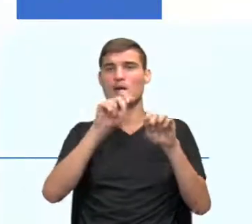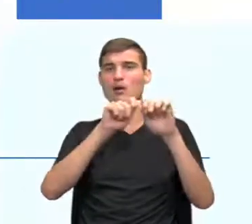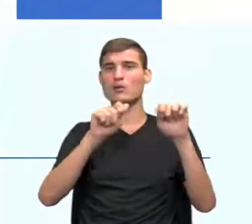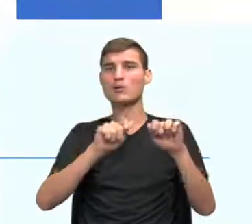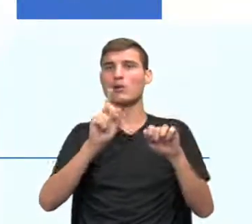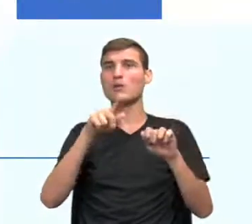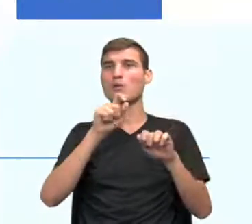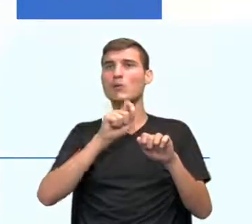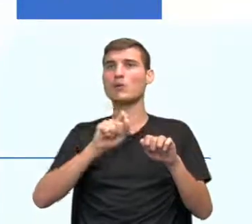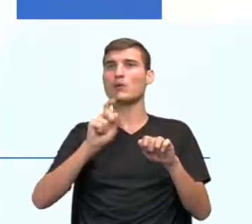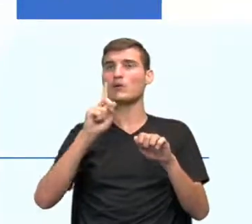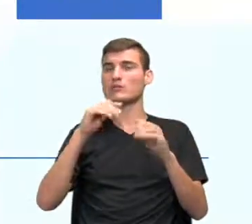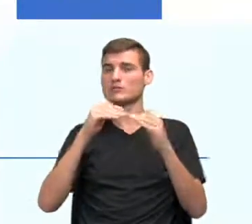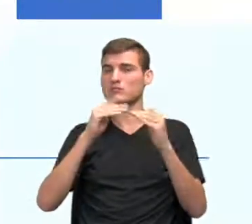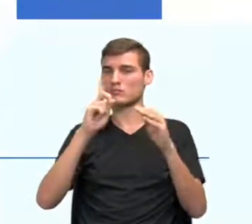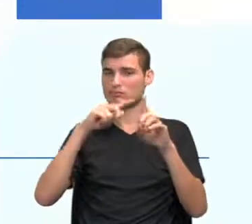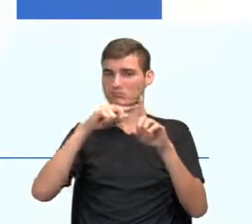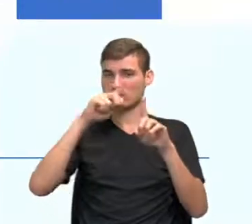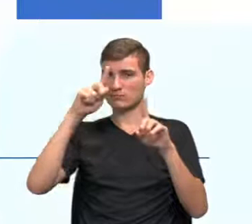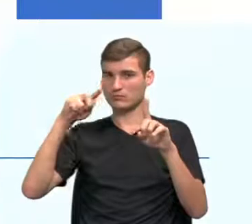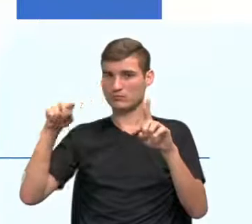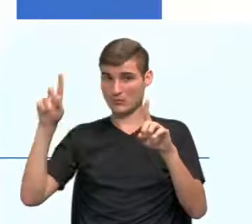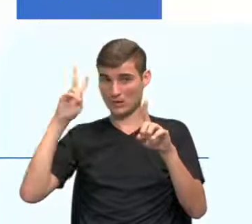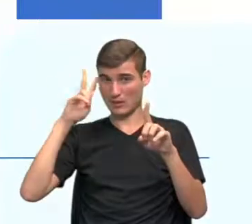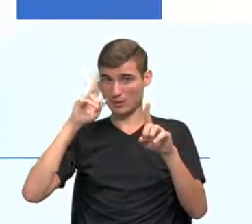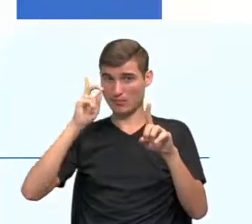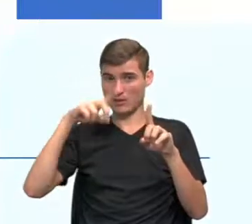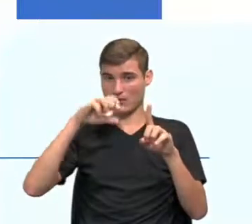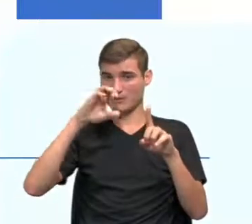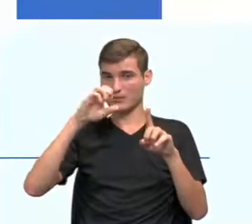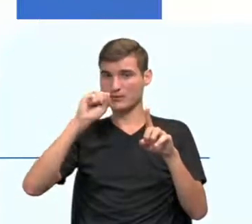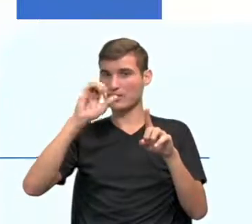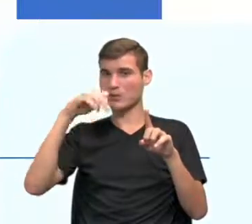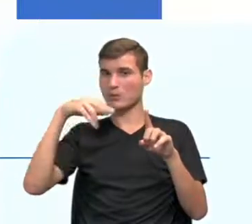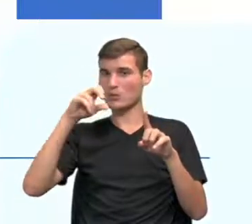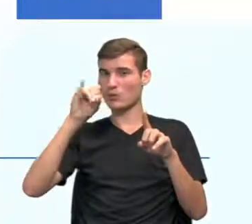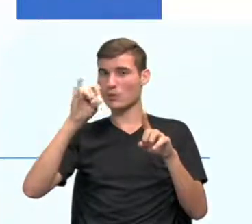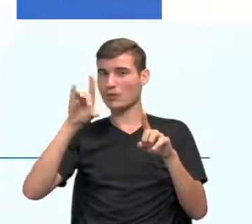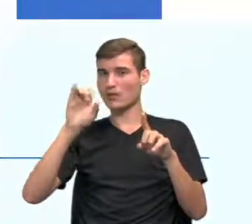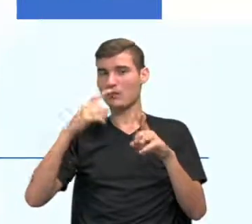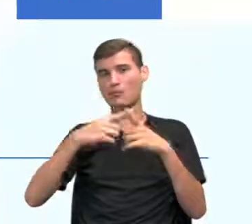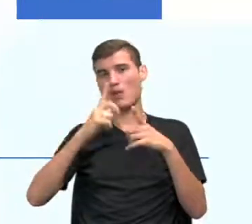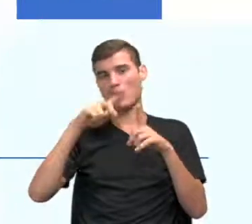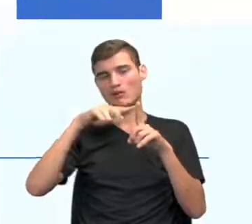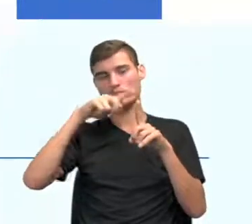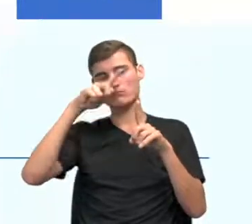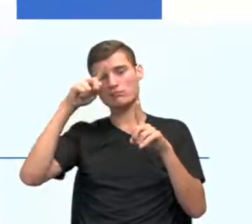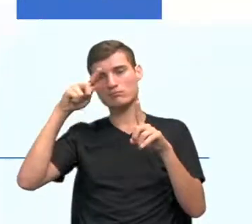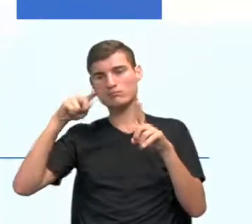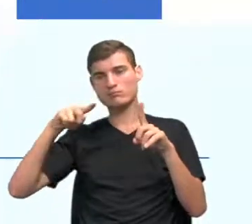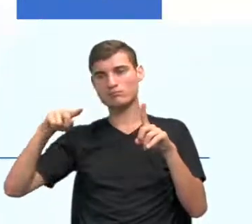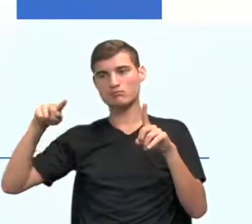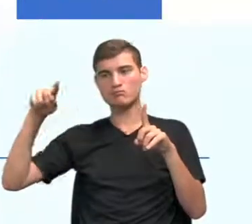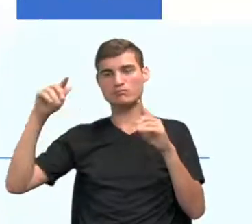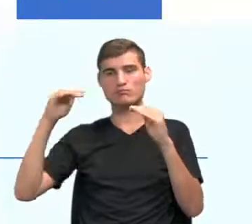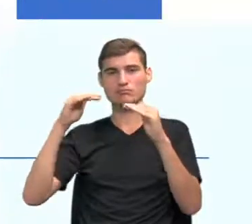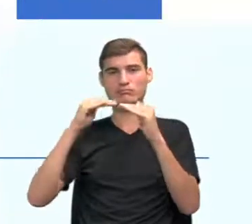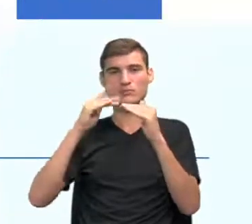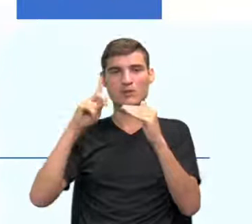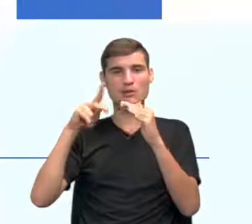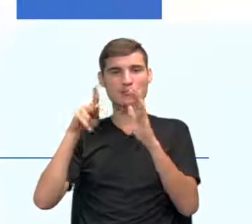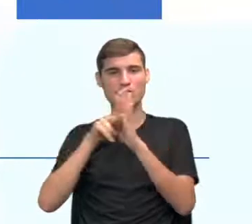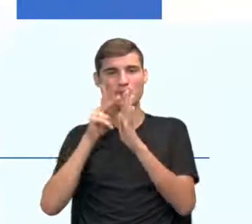analógica? É uma senoide. Por que é uma senoide? Porque ela é mais imune a